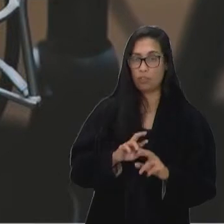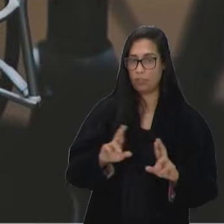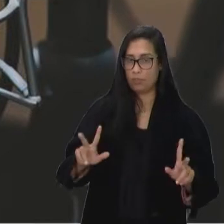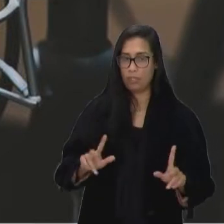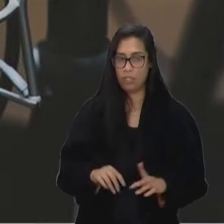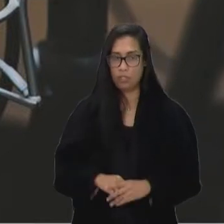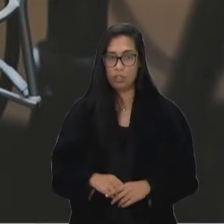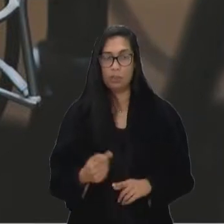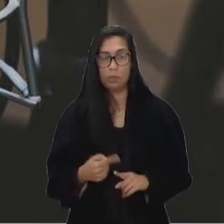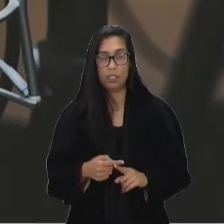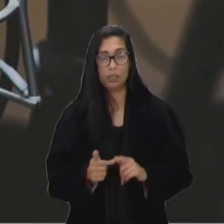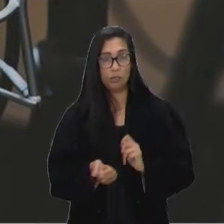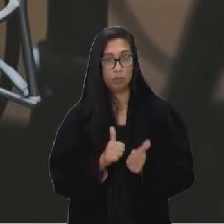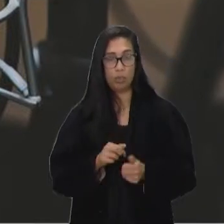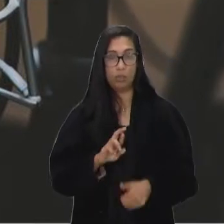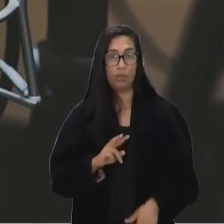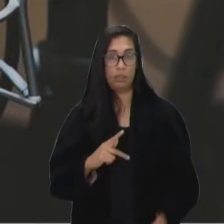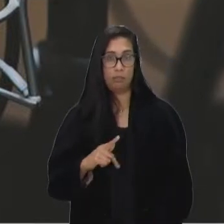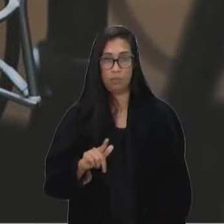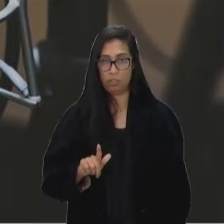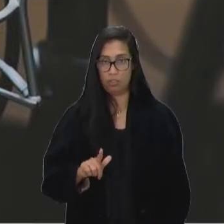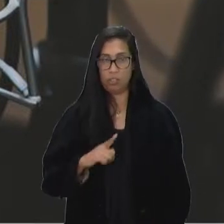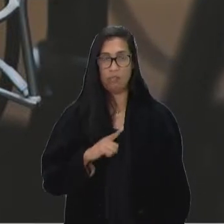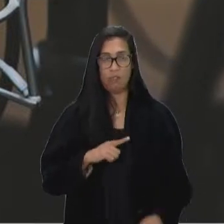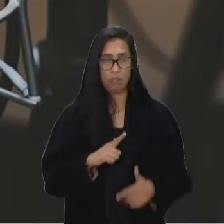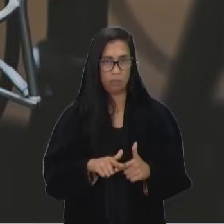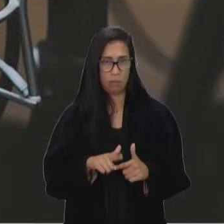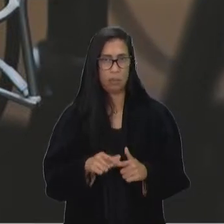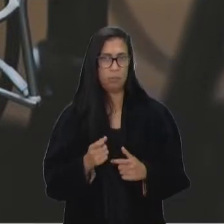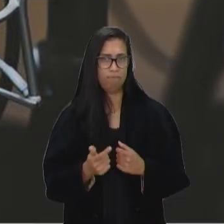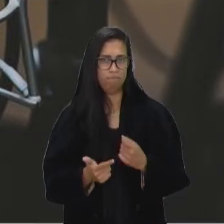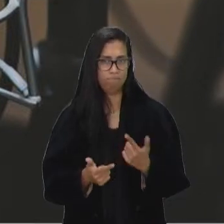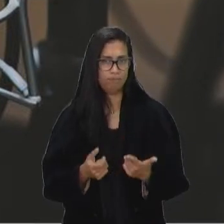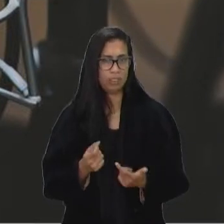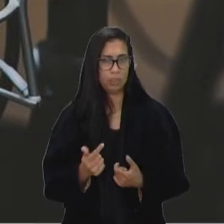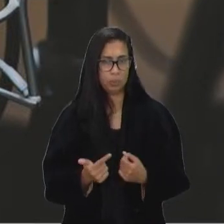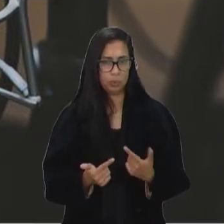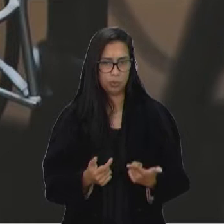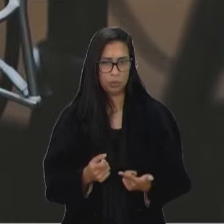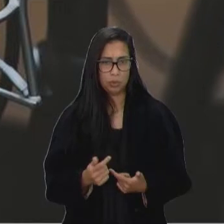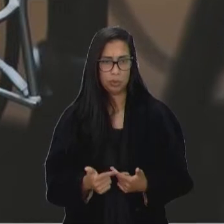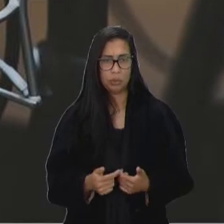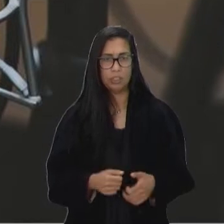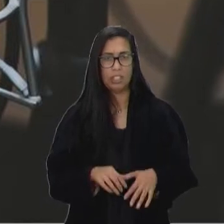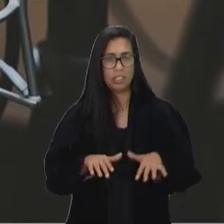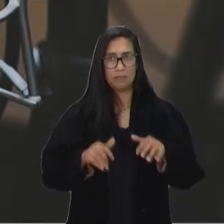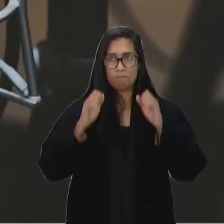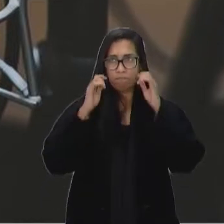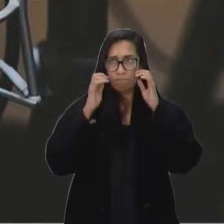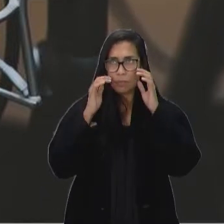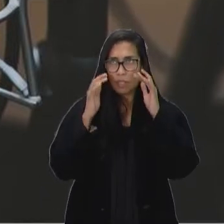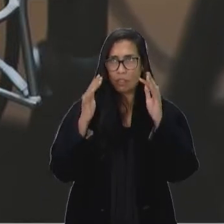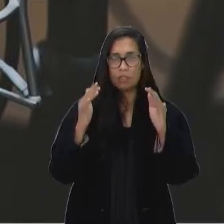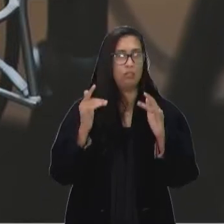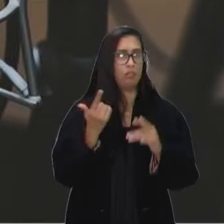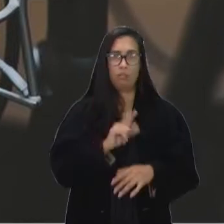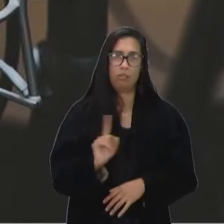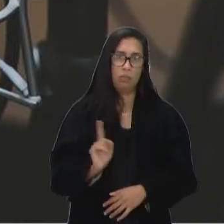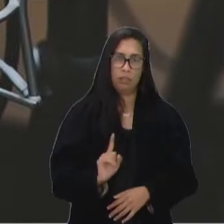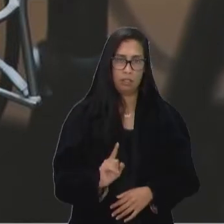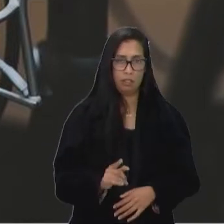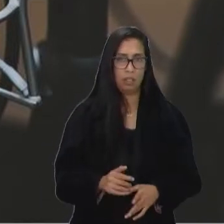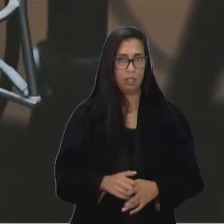jogando RPG, vão ter problemas que são os problemas, digamos, imaginários que vão acontecendo de acordo